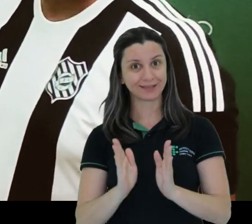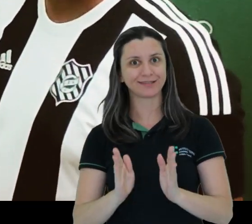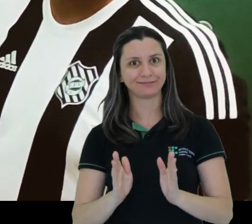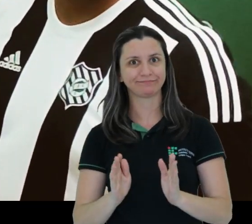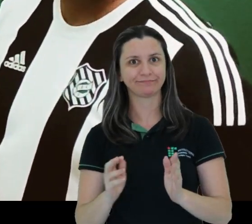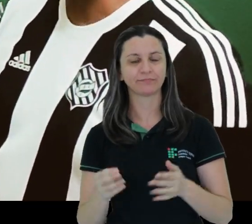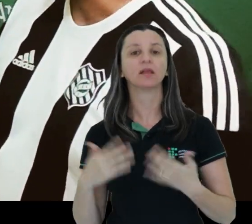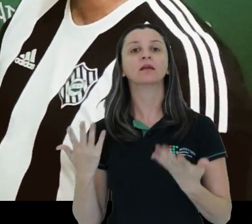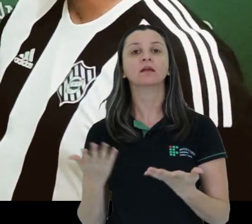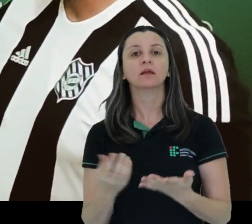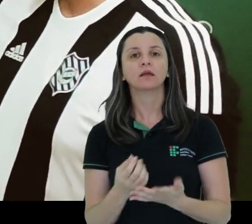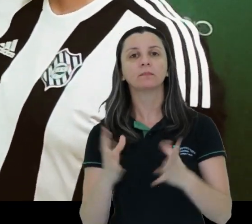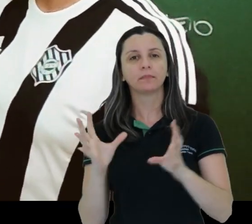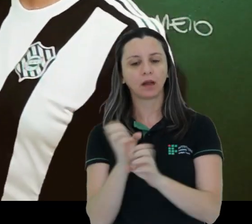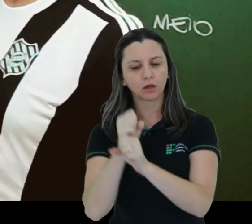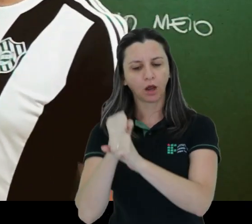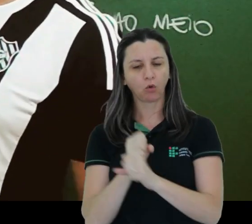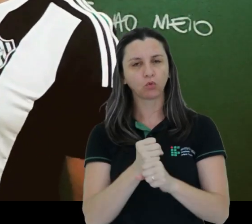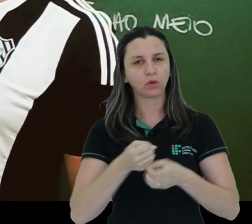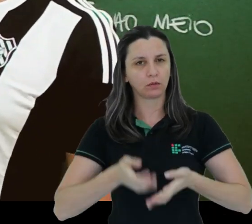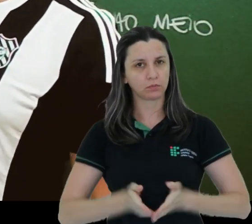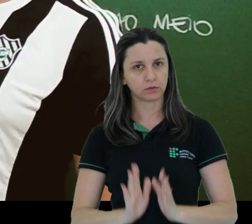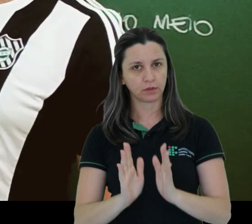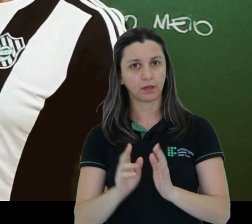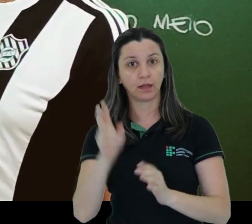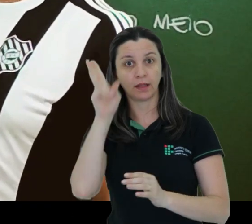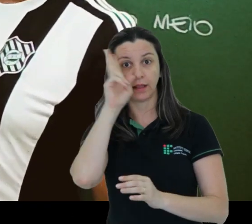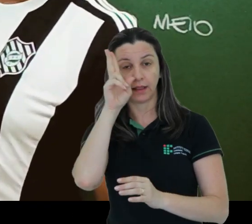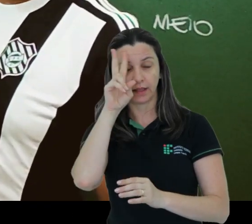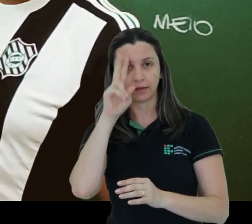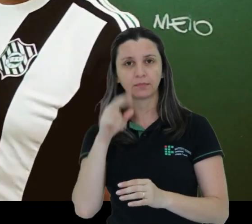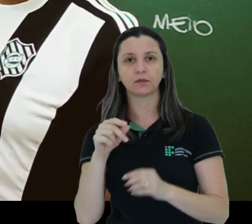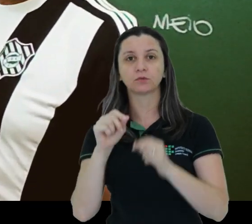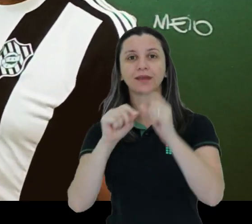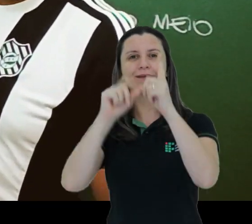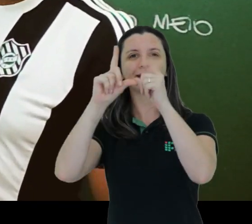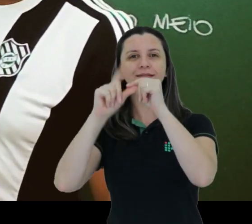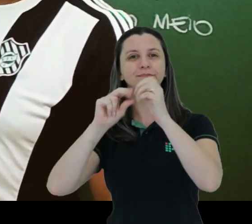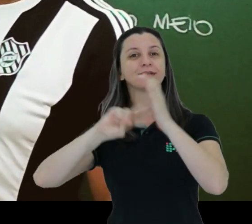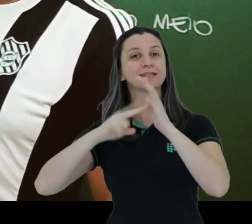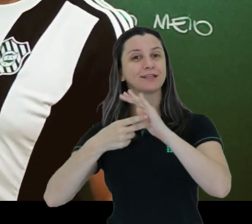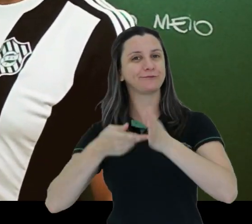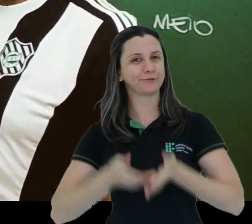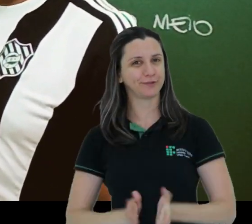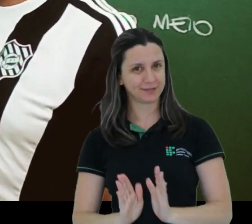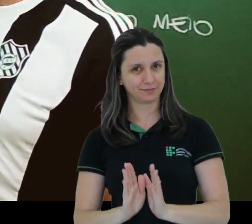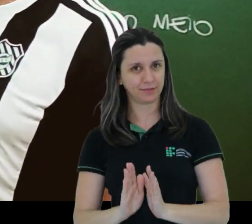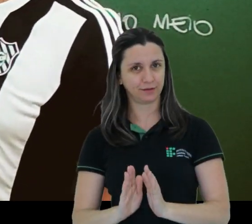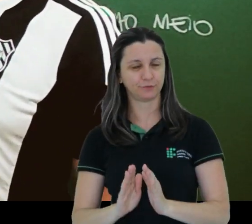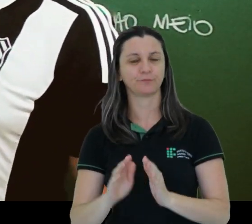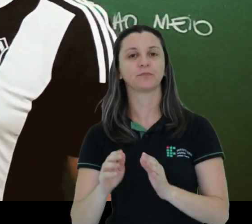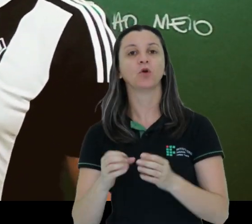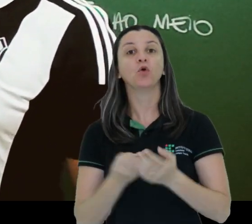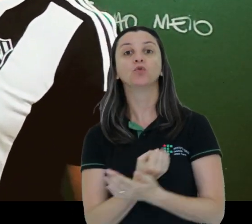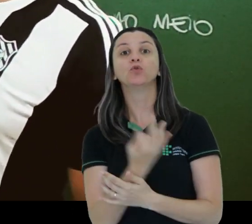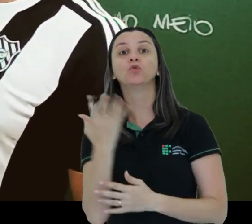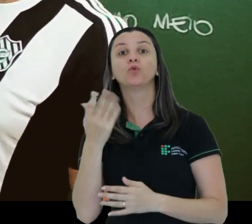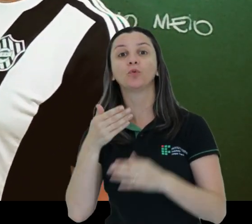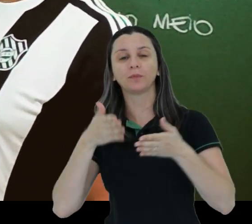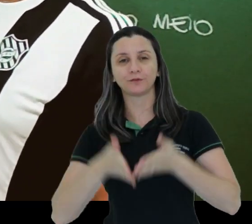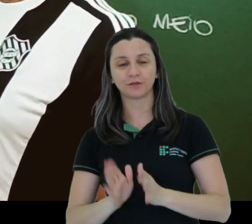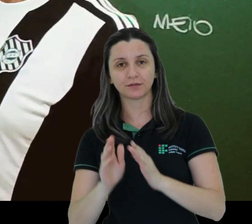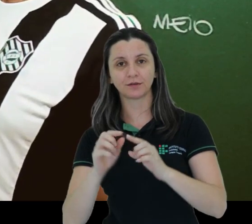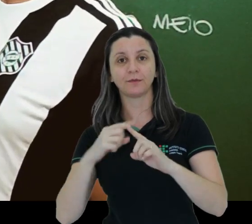natalidade, a taxa de natalidade. E para calcular a taxa de natalidade, lembrando que a estrela simboliza o nascimento, o número